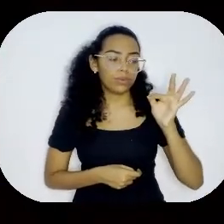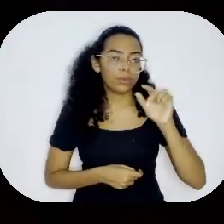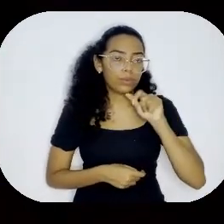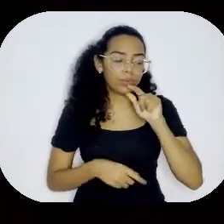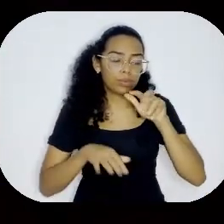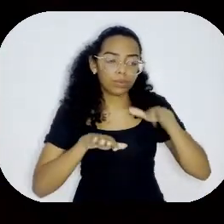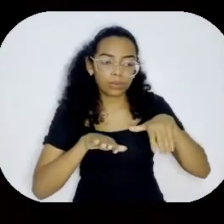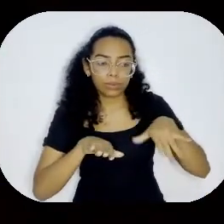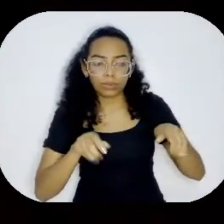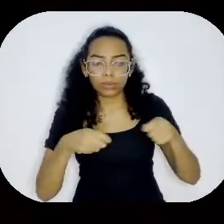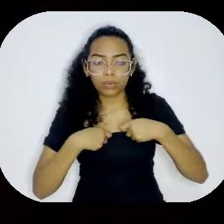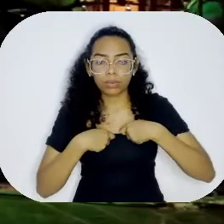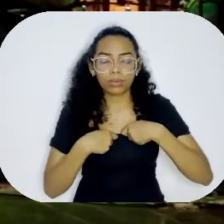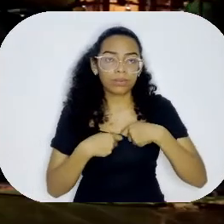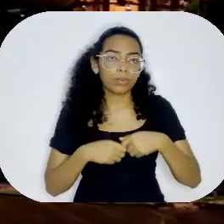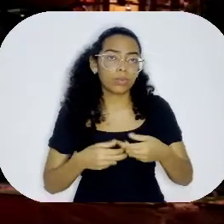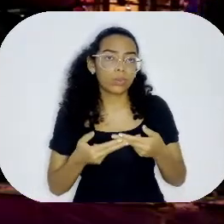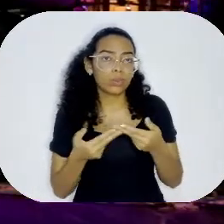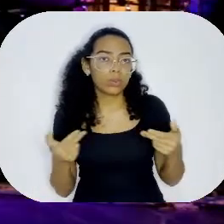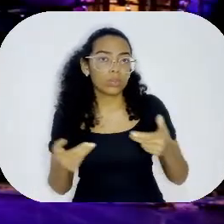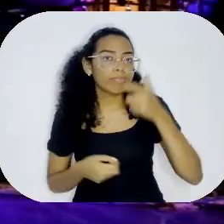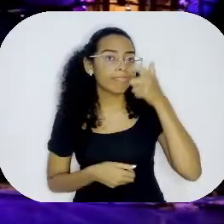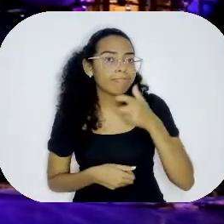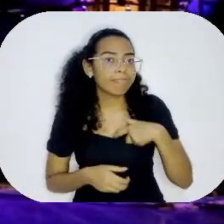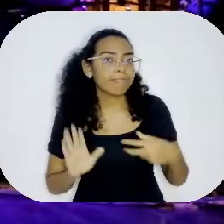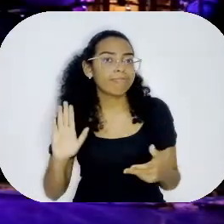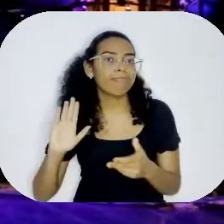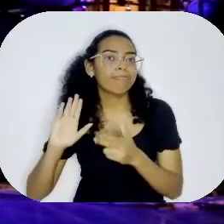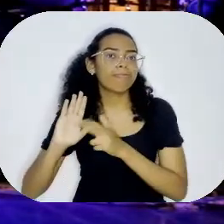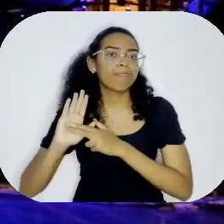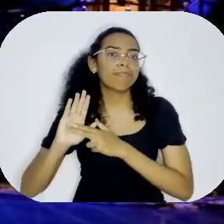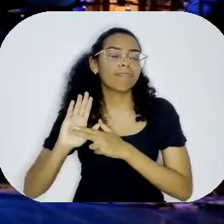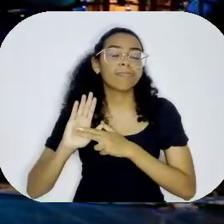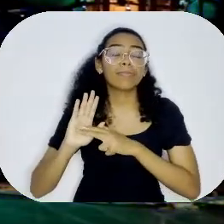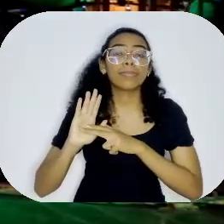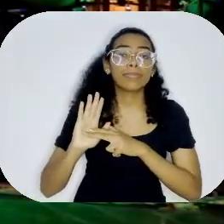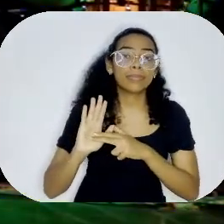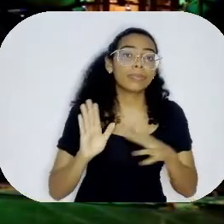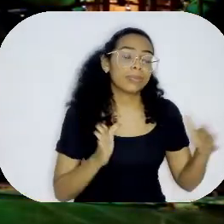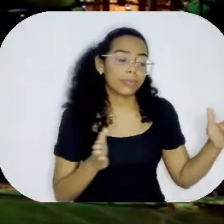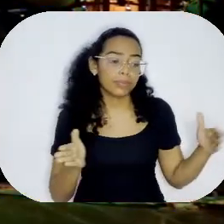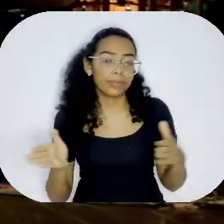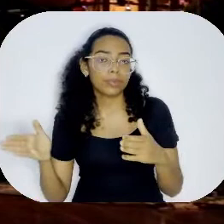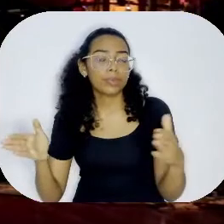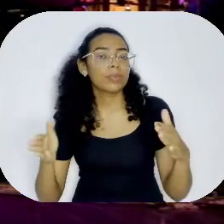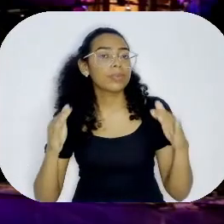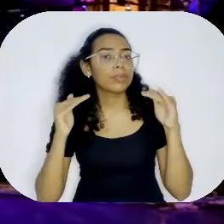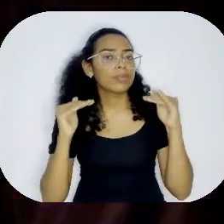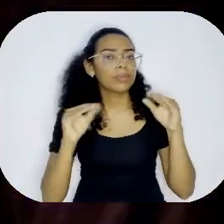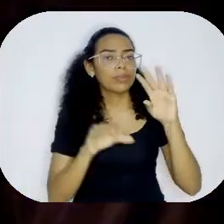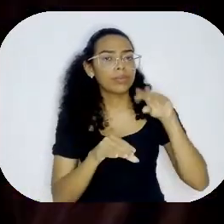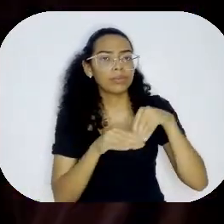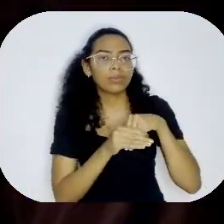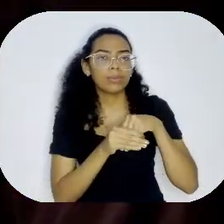enfeitasse pro amor no mar da história da barra que sou.